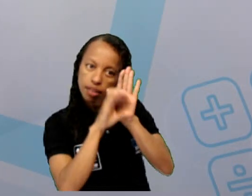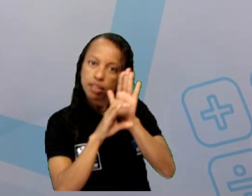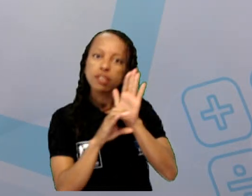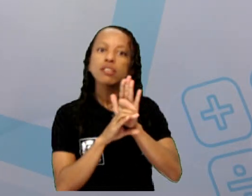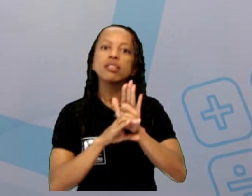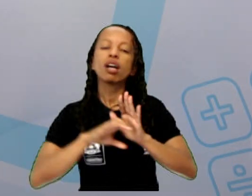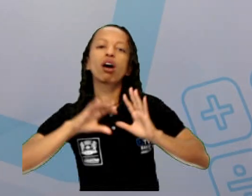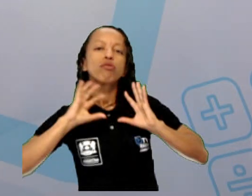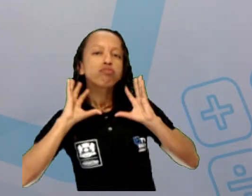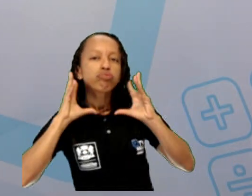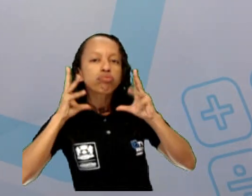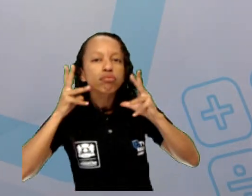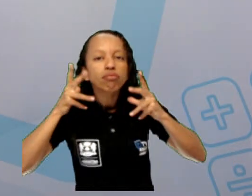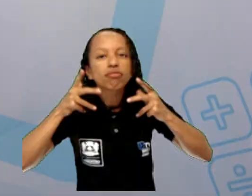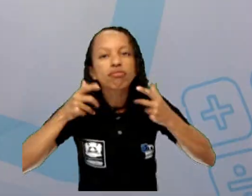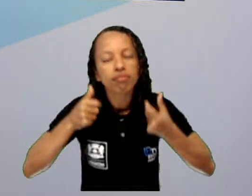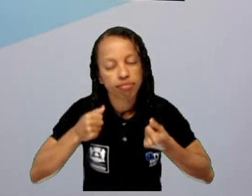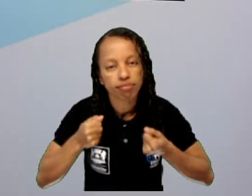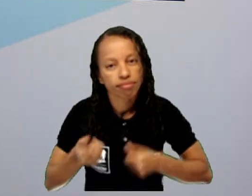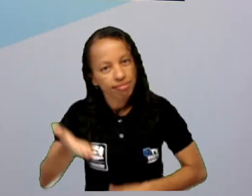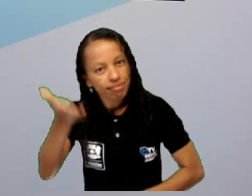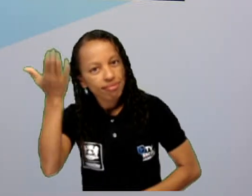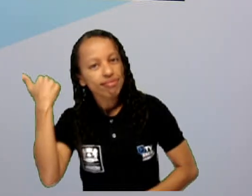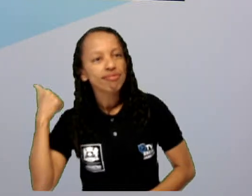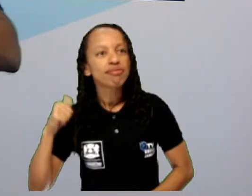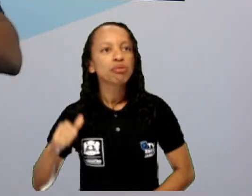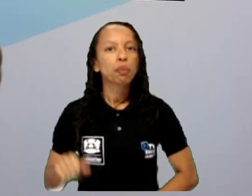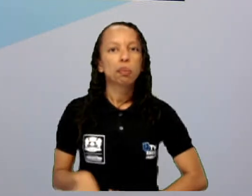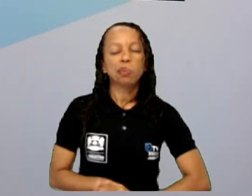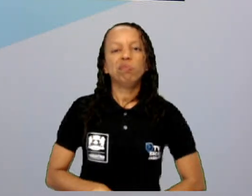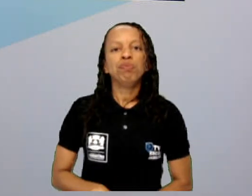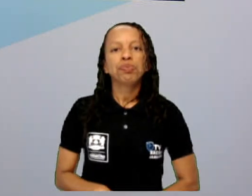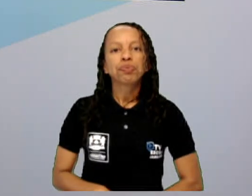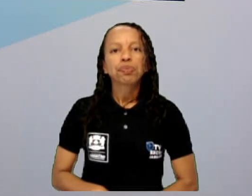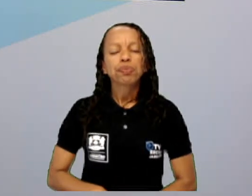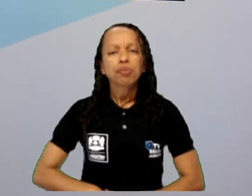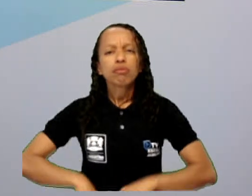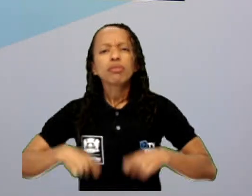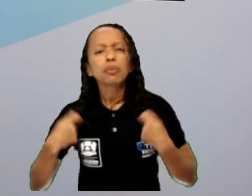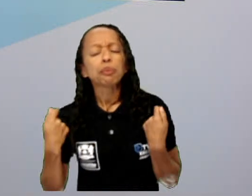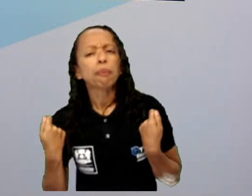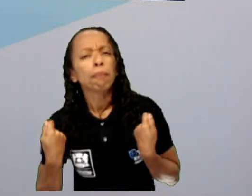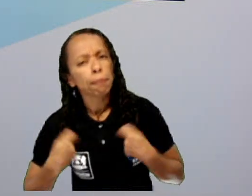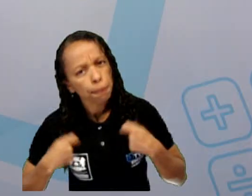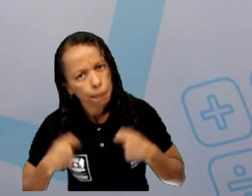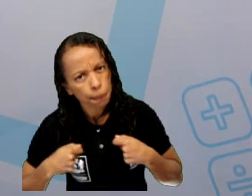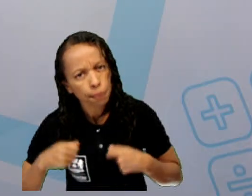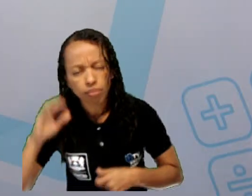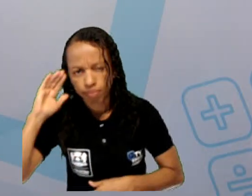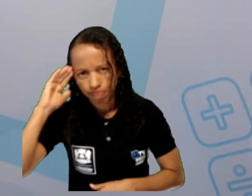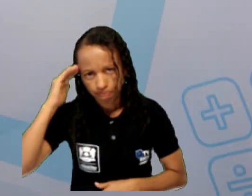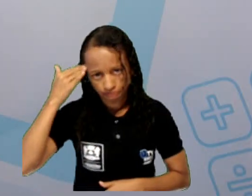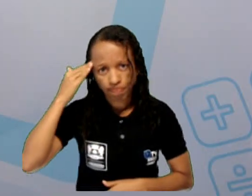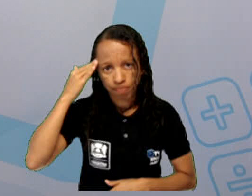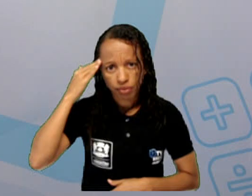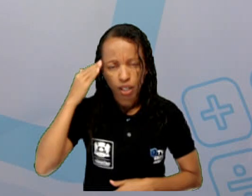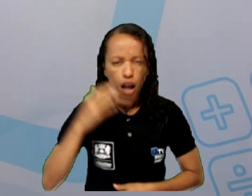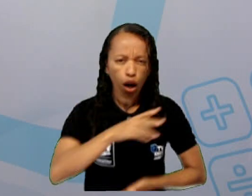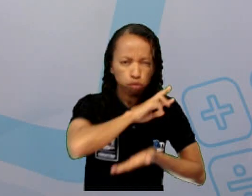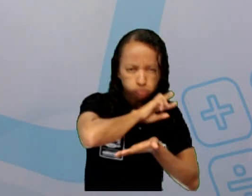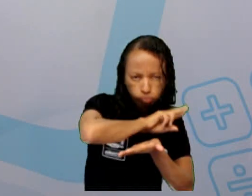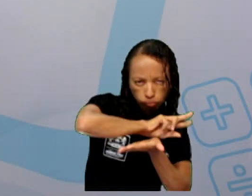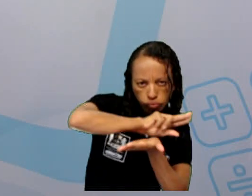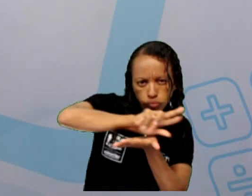dos animais. Vamos lá. O que precisamos entender é que há uma